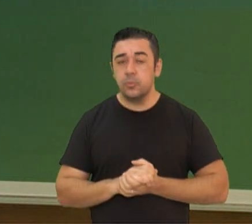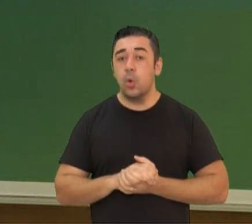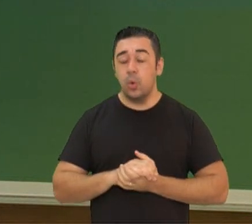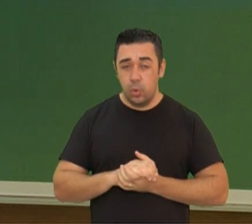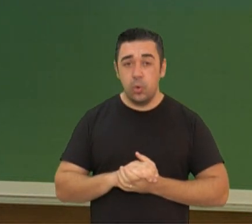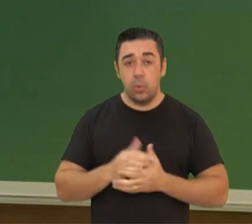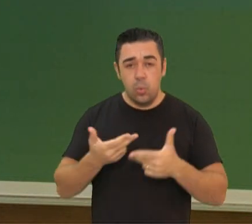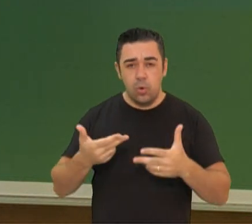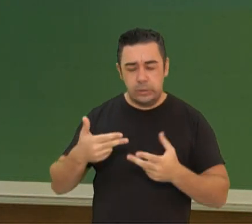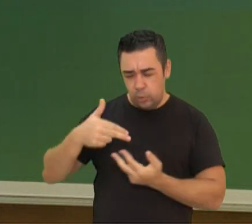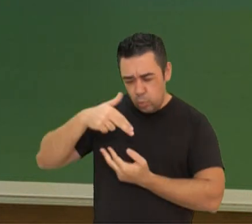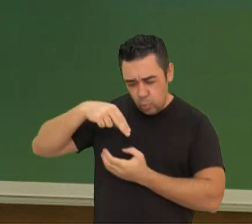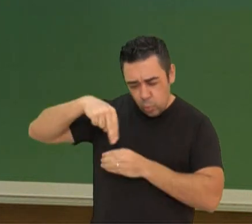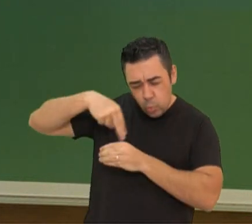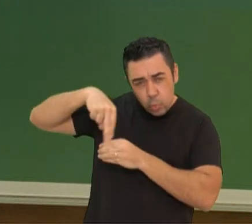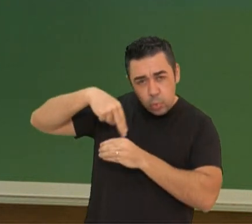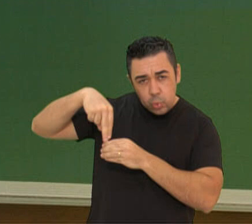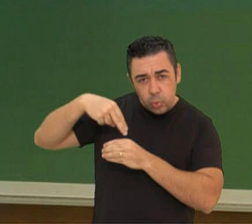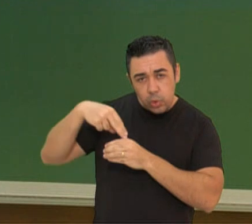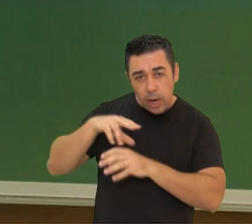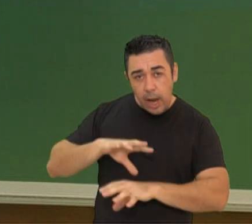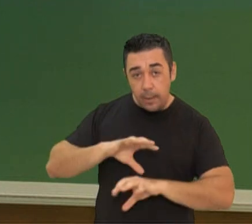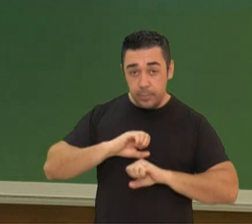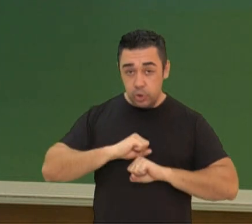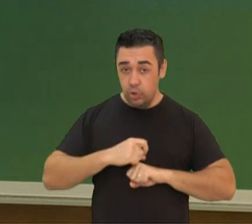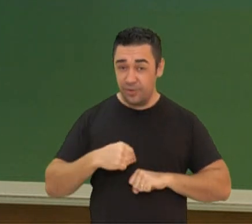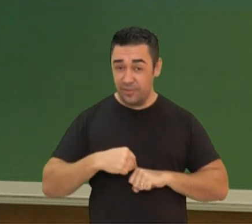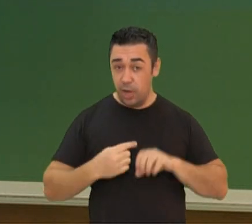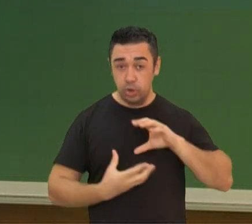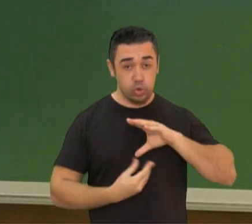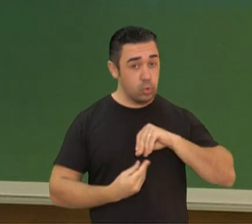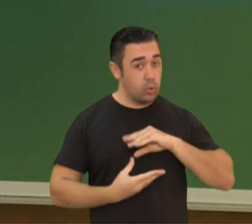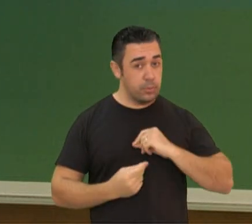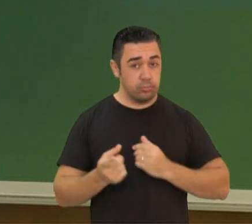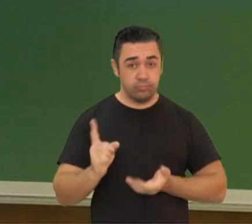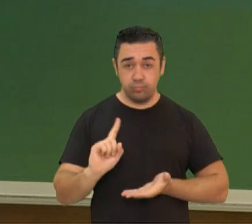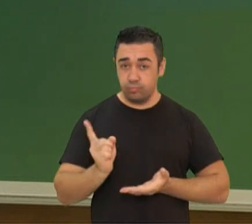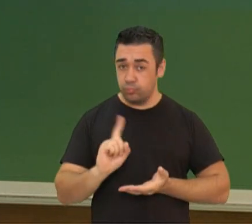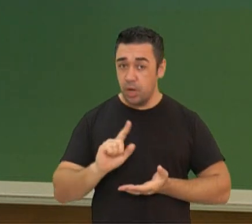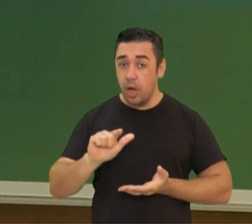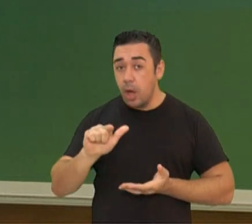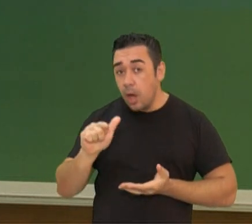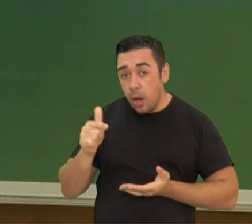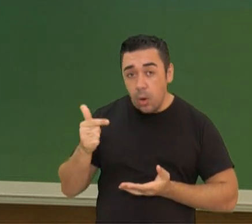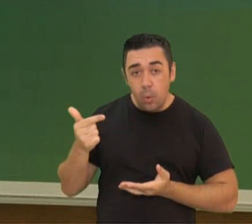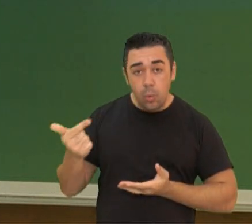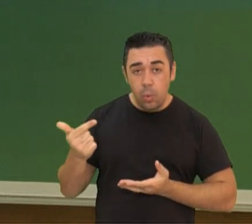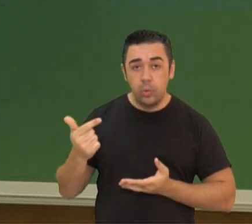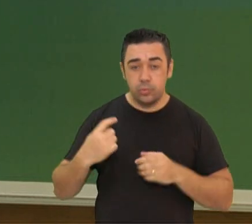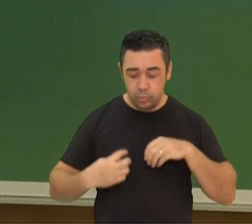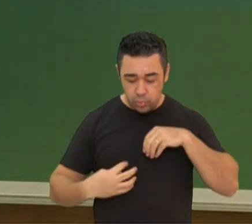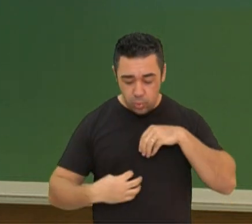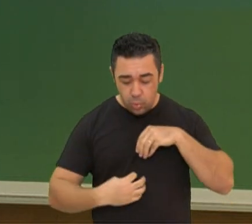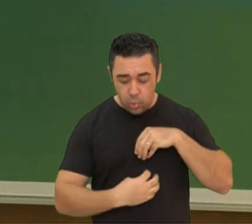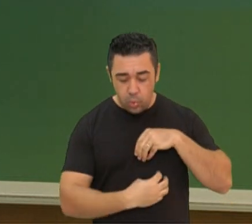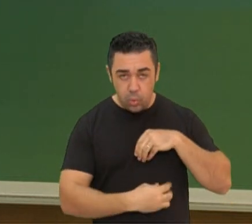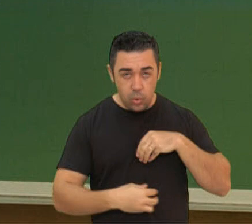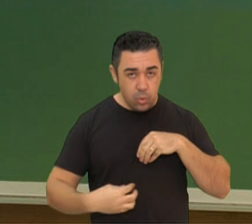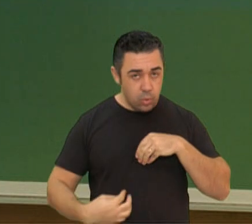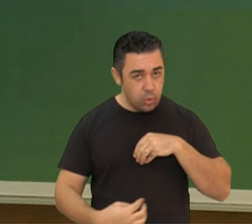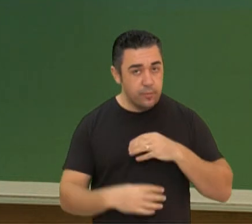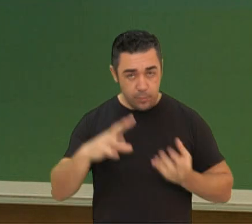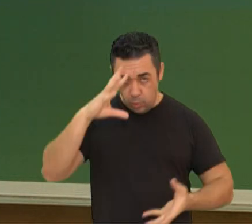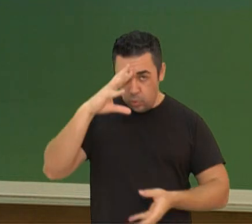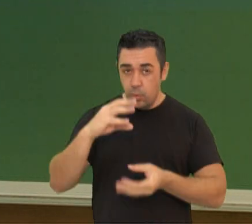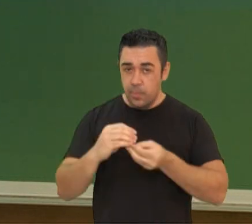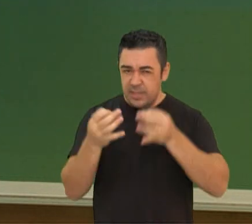dos alimentos não são absorvidos pelo nosso estômago. A gente já viu que é em outro órgão que isso acontece e nessa aula a gente vai entender